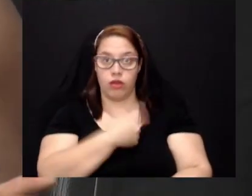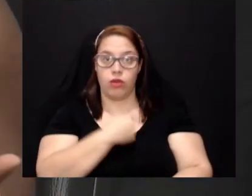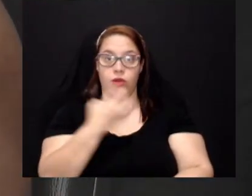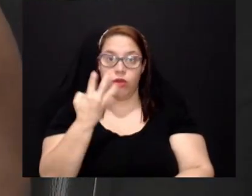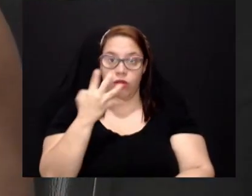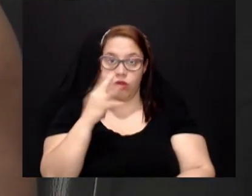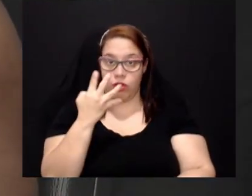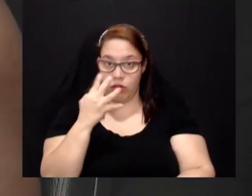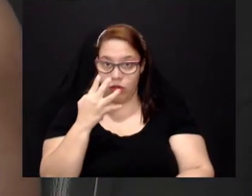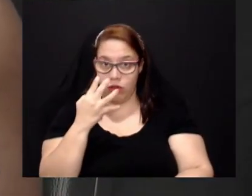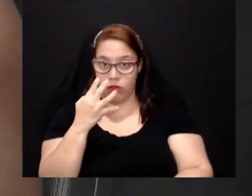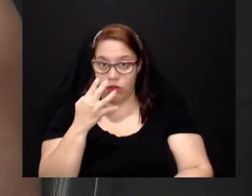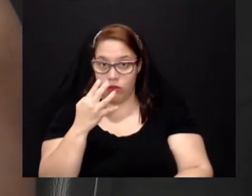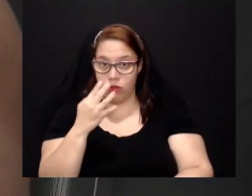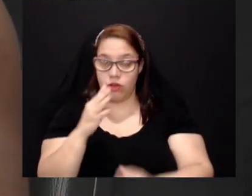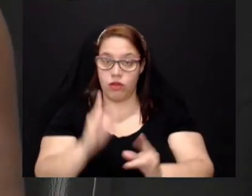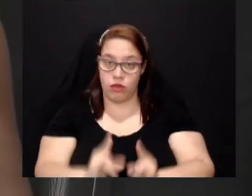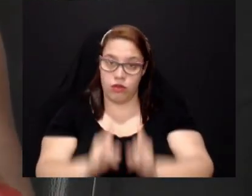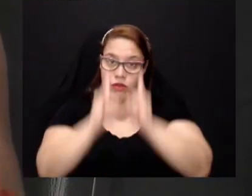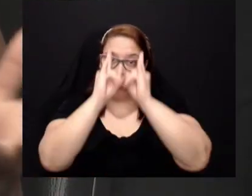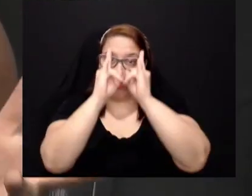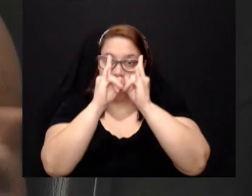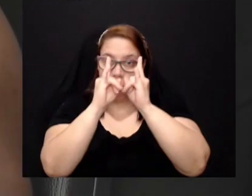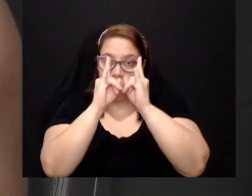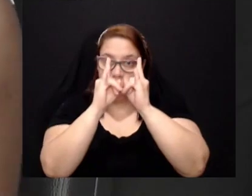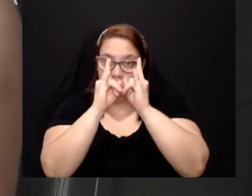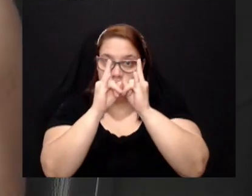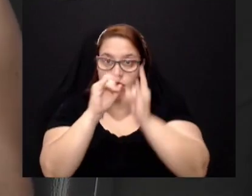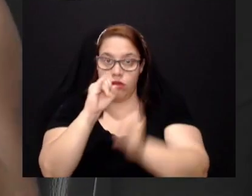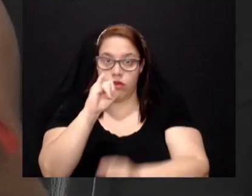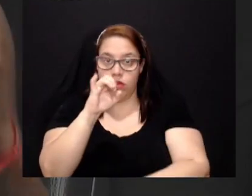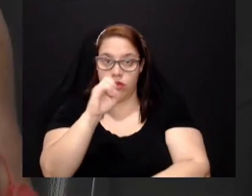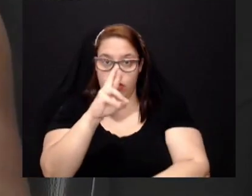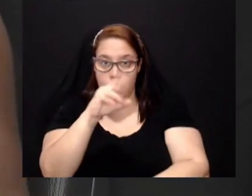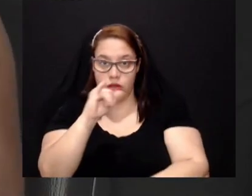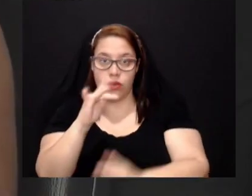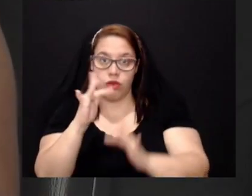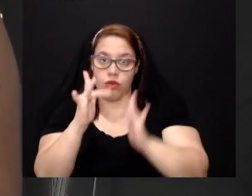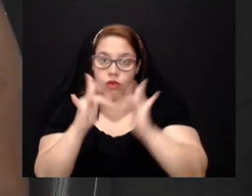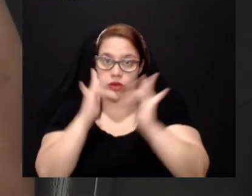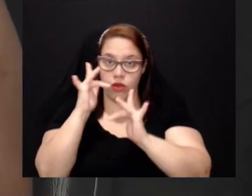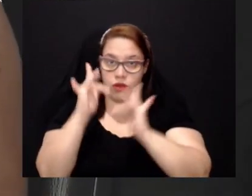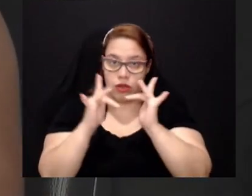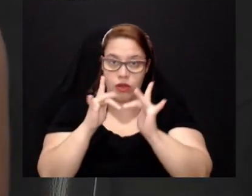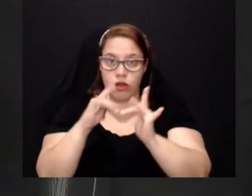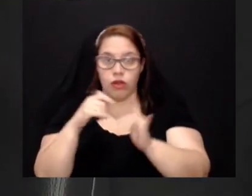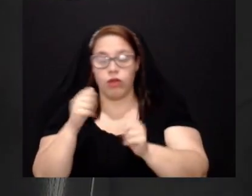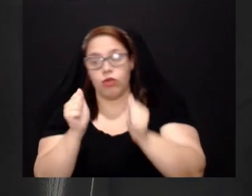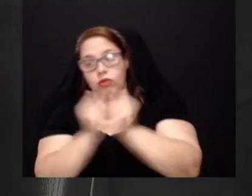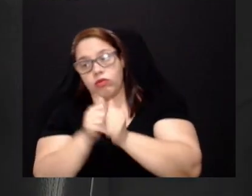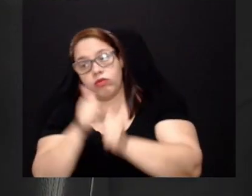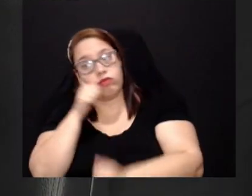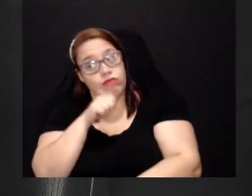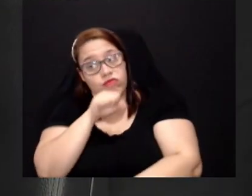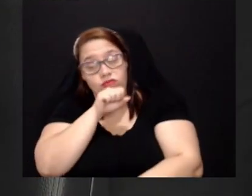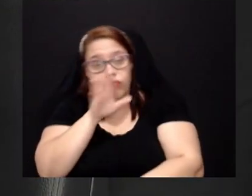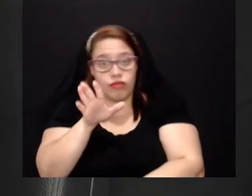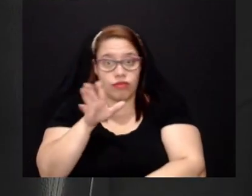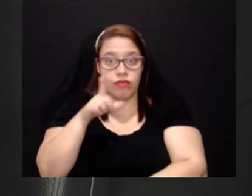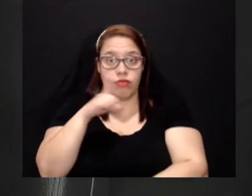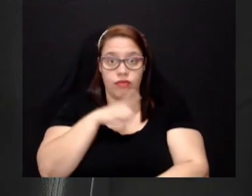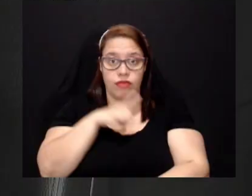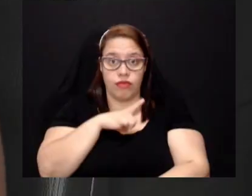no nosso apartamento. O Iori hoje namora, então fica mais com a namorada do que com a mãe. E eu tenho essas